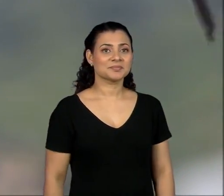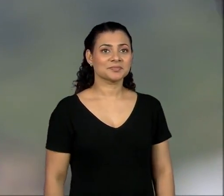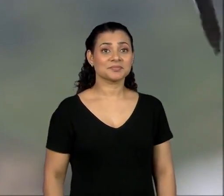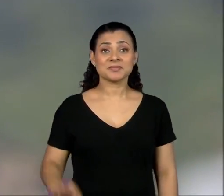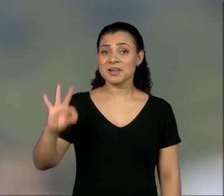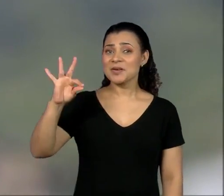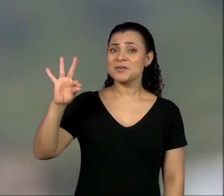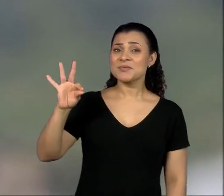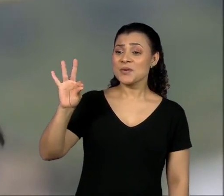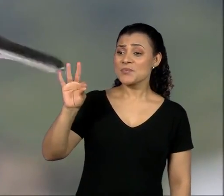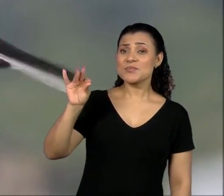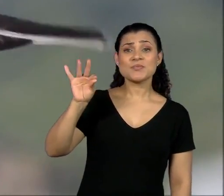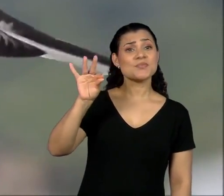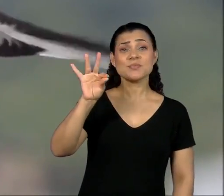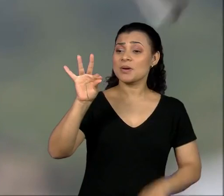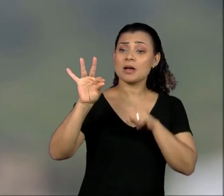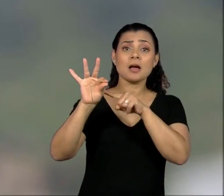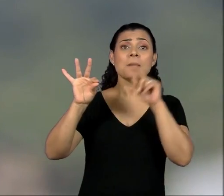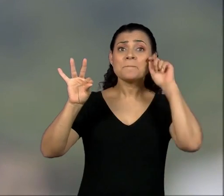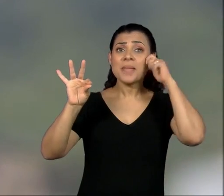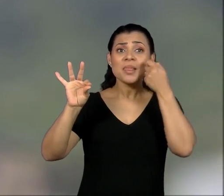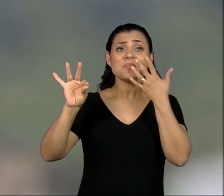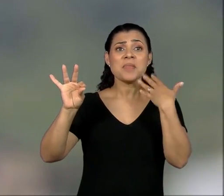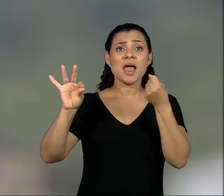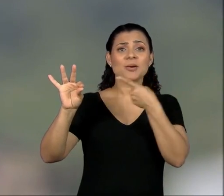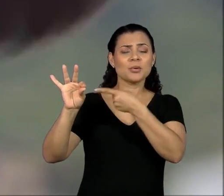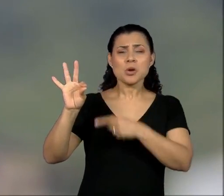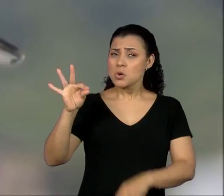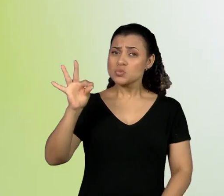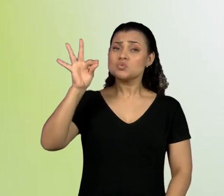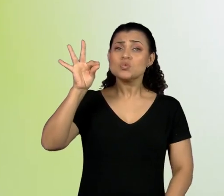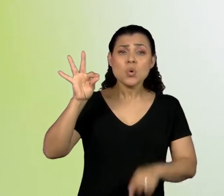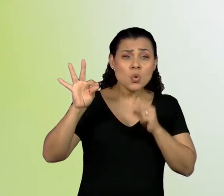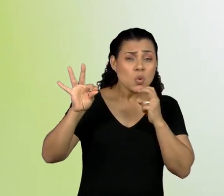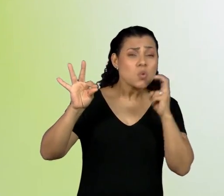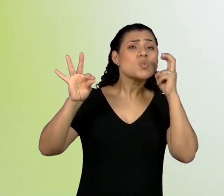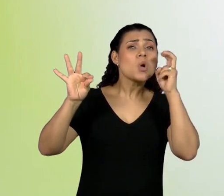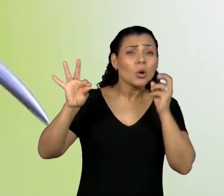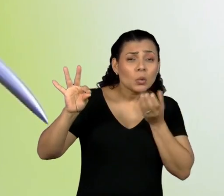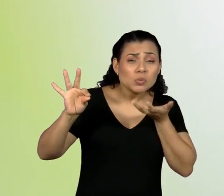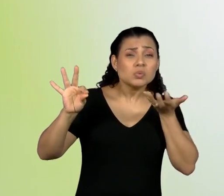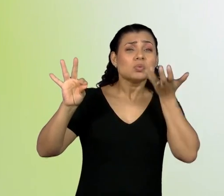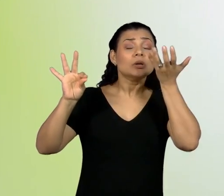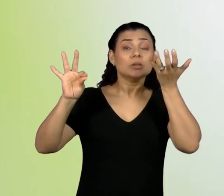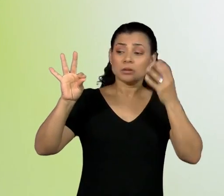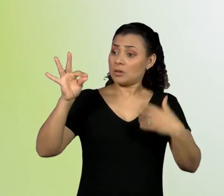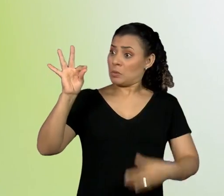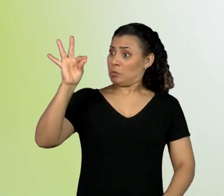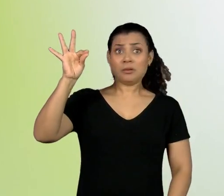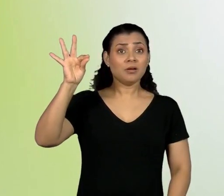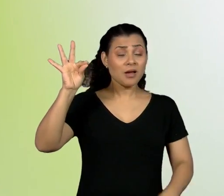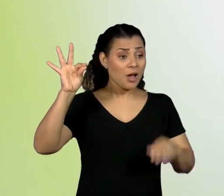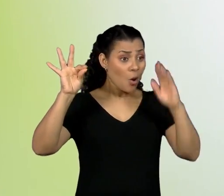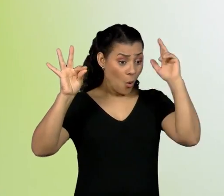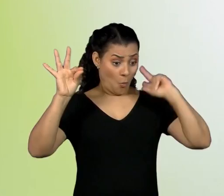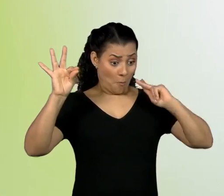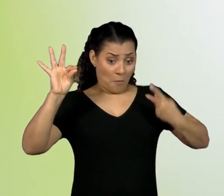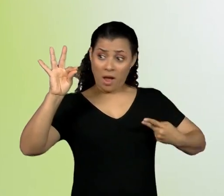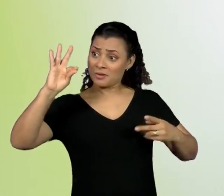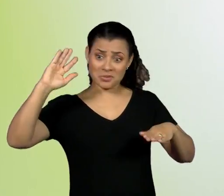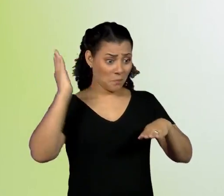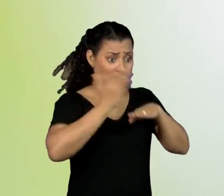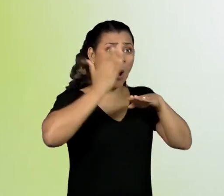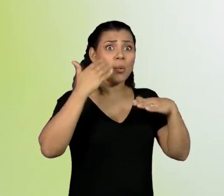O beija-flor preto de cauda branca emite um canto tão agudo, ultrassônico, que supera até a voz humana.